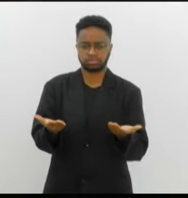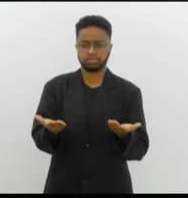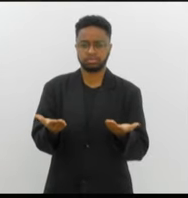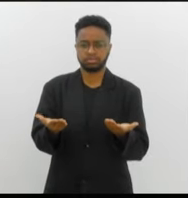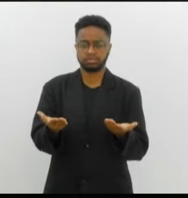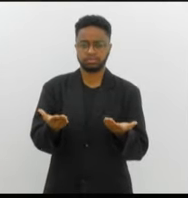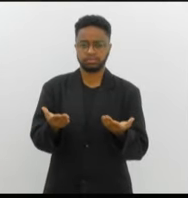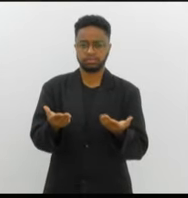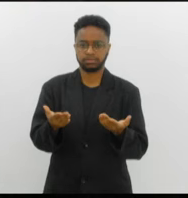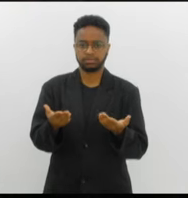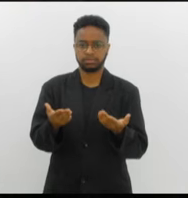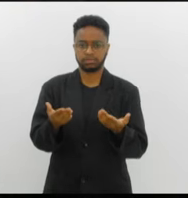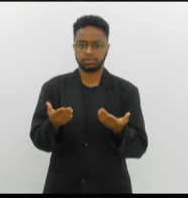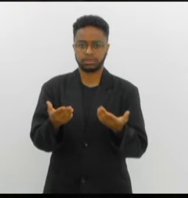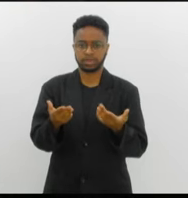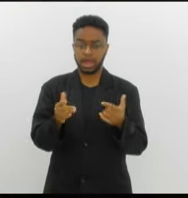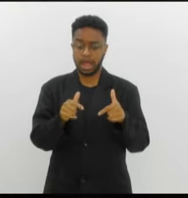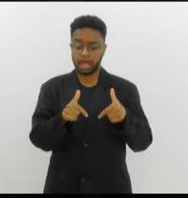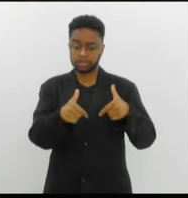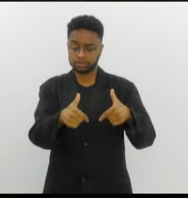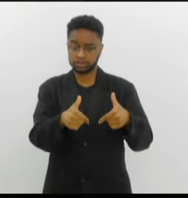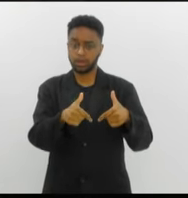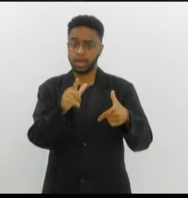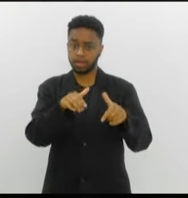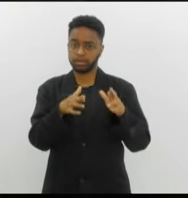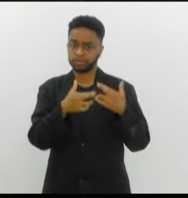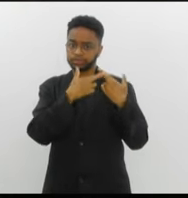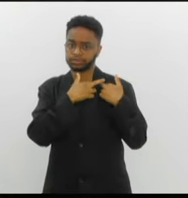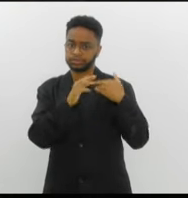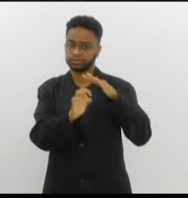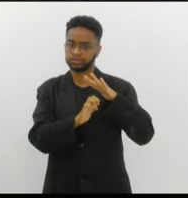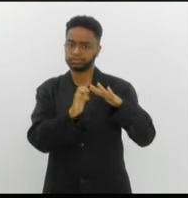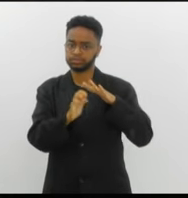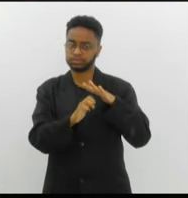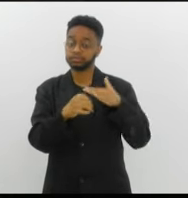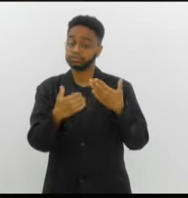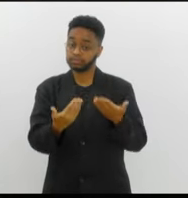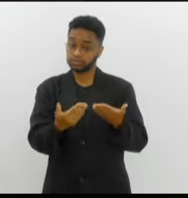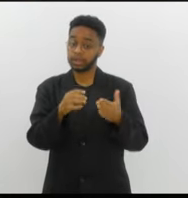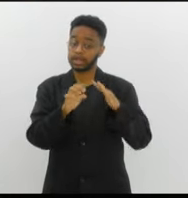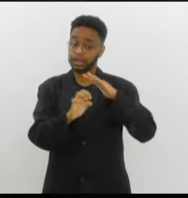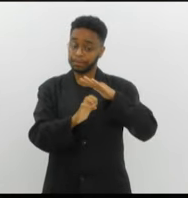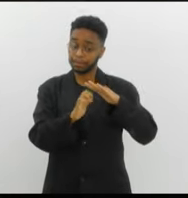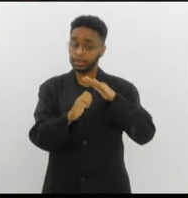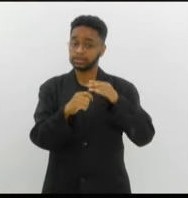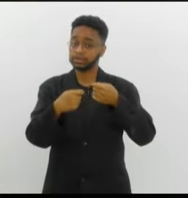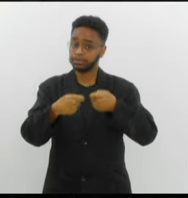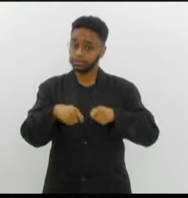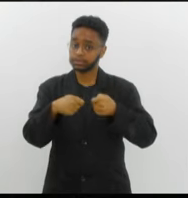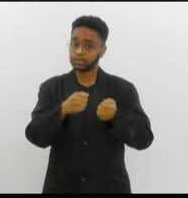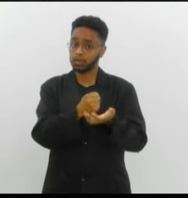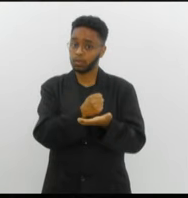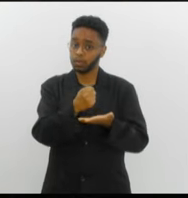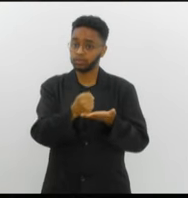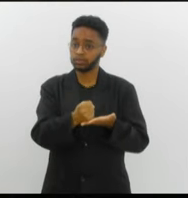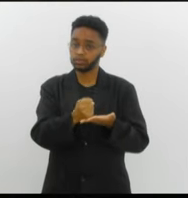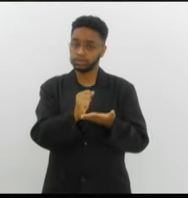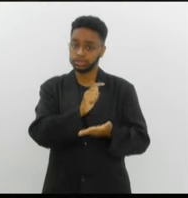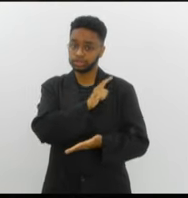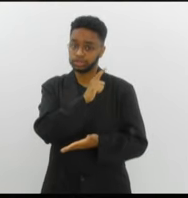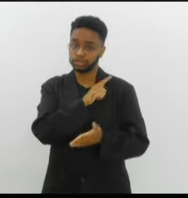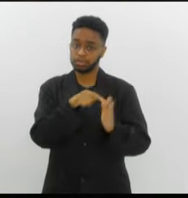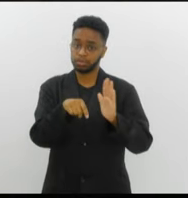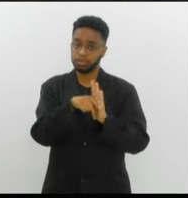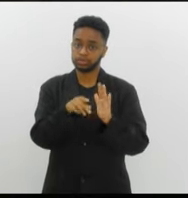a operação é deles. E é exatamente eles que teriam que contratar a gestão de